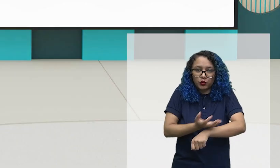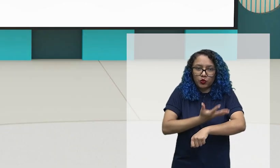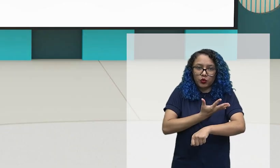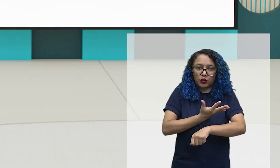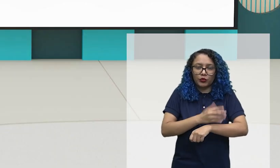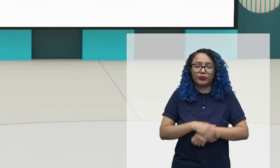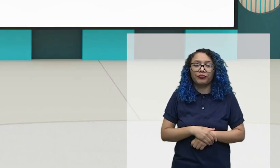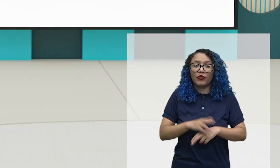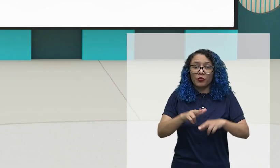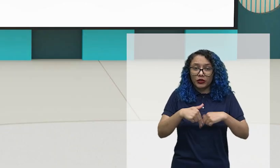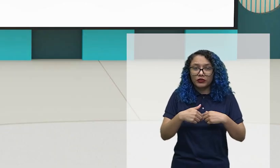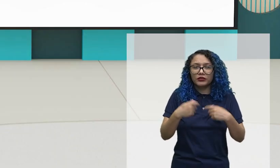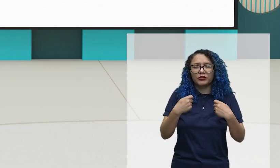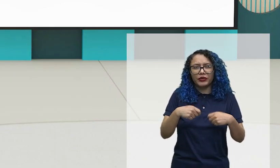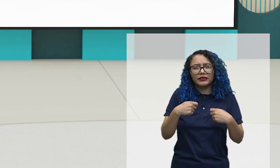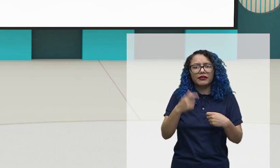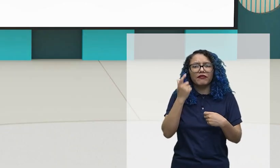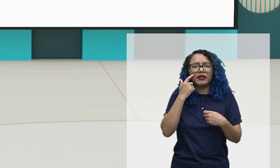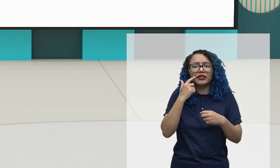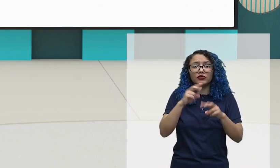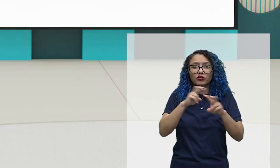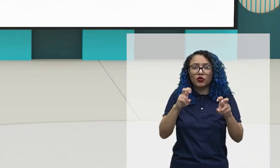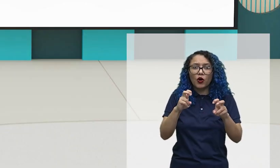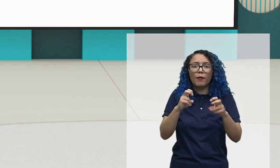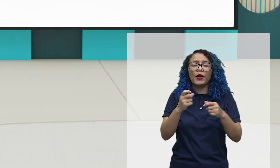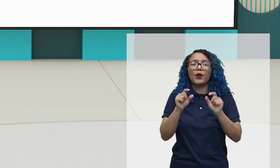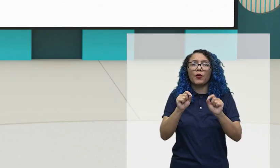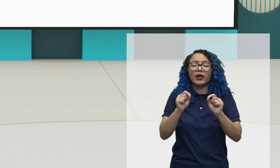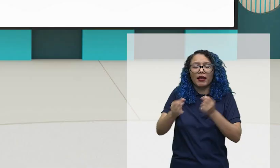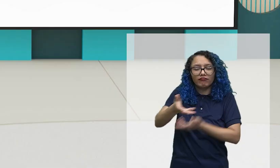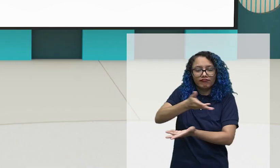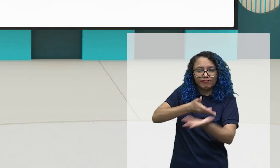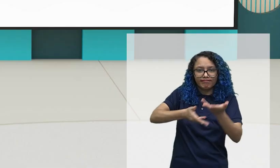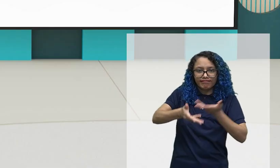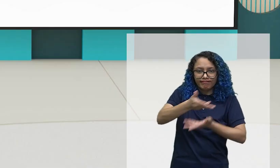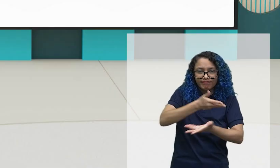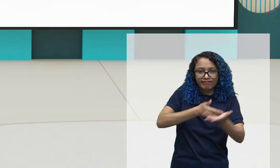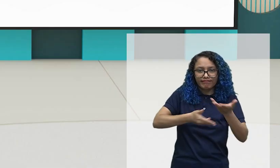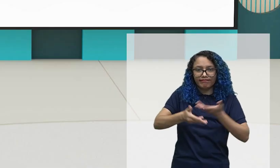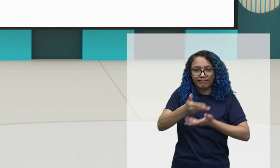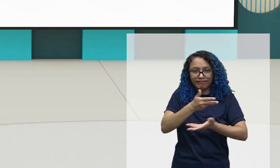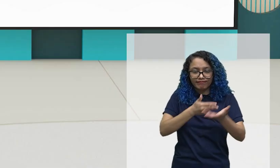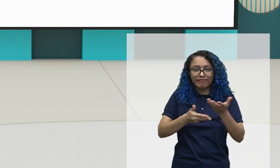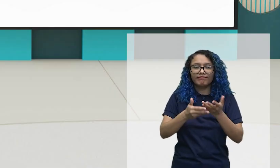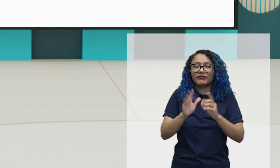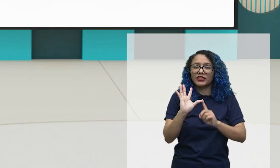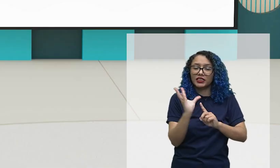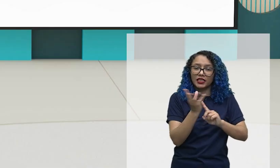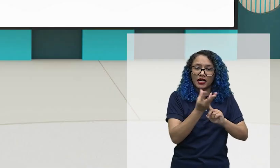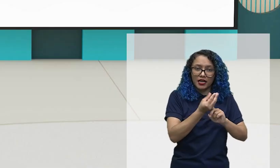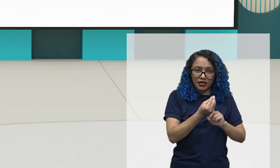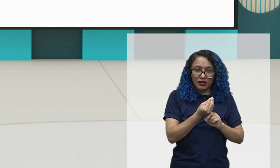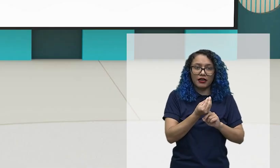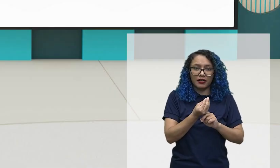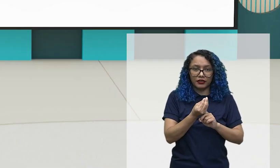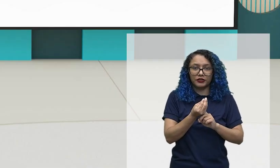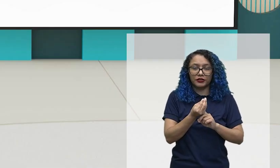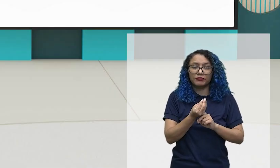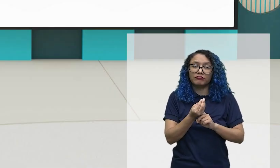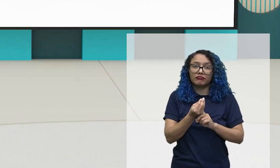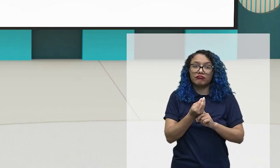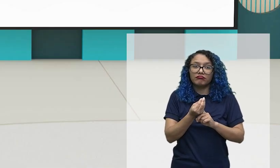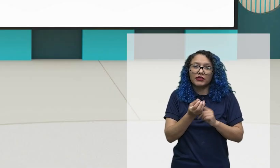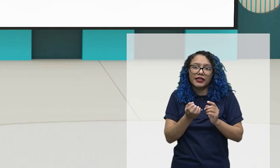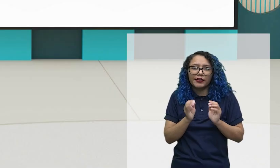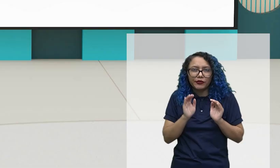Assim, vamos ter um olhar para o diálogo, artes que se complementam, que conversam, que dialogam